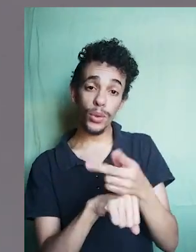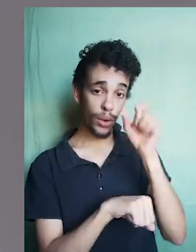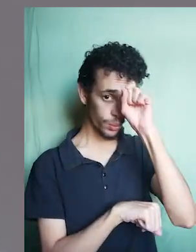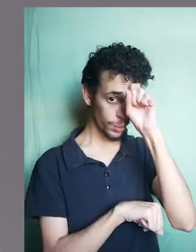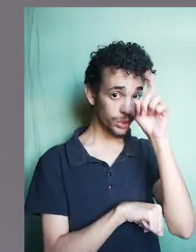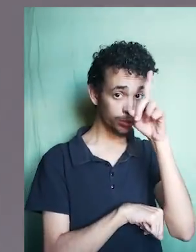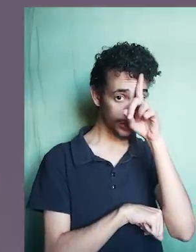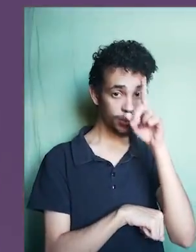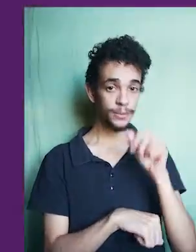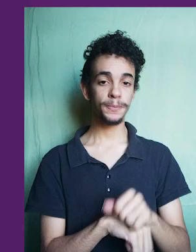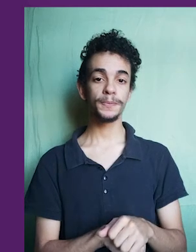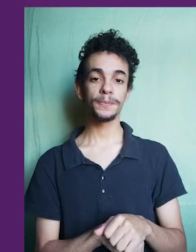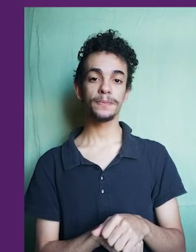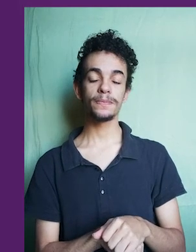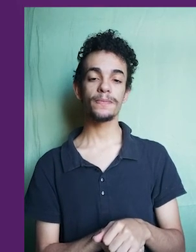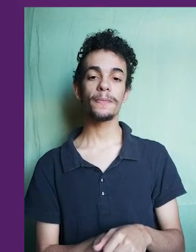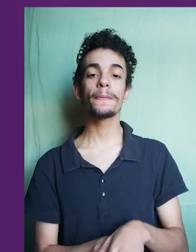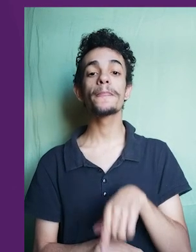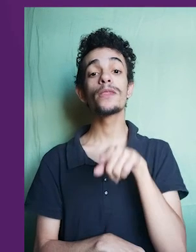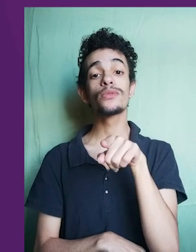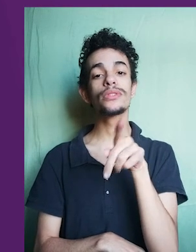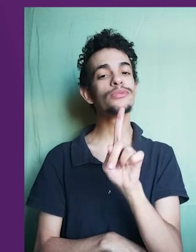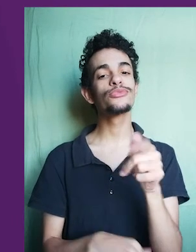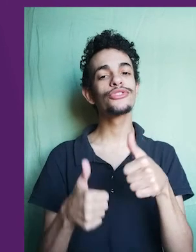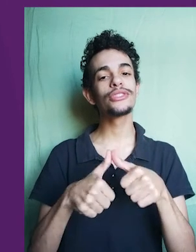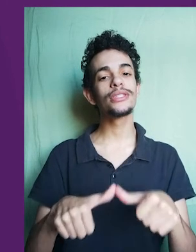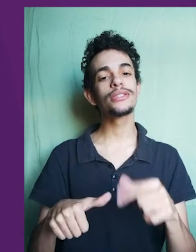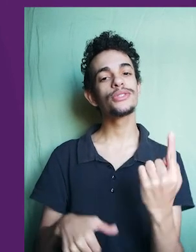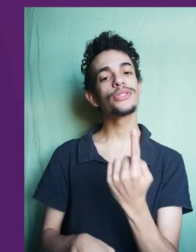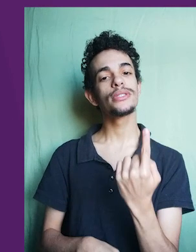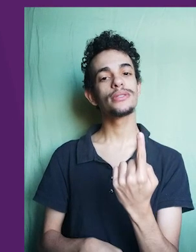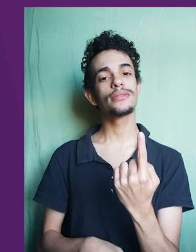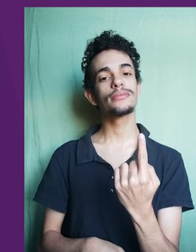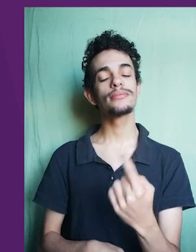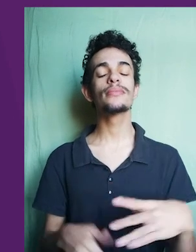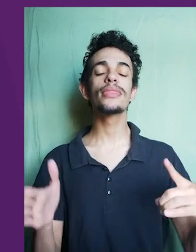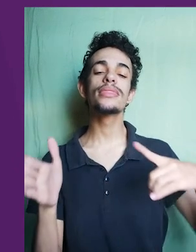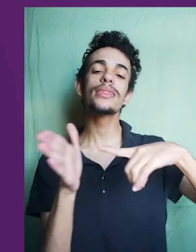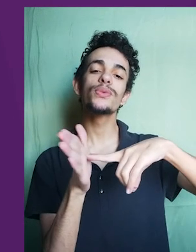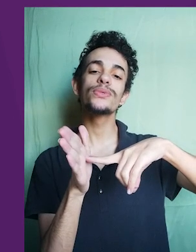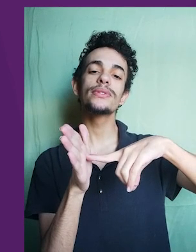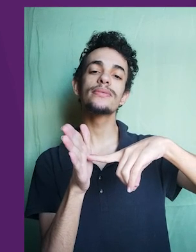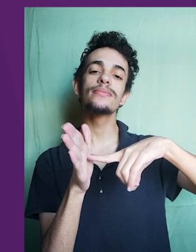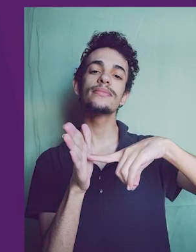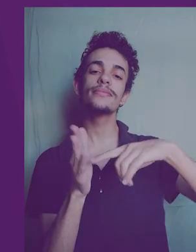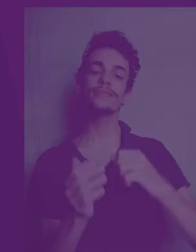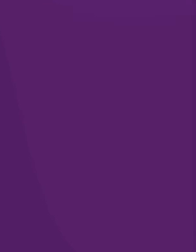vivendo uma situação de violência. Você não está sozinha. Denuncie.